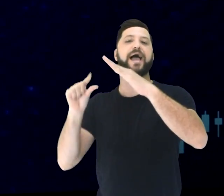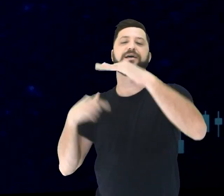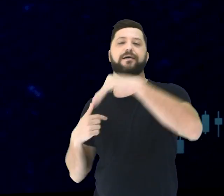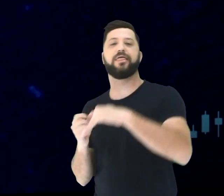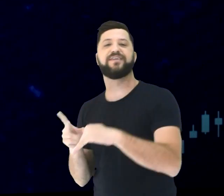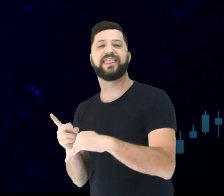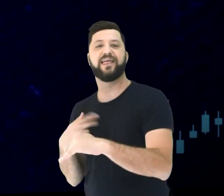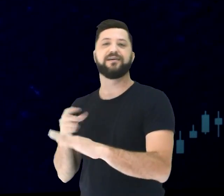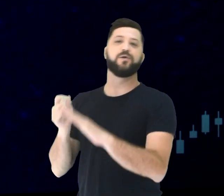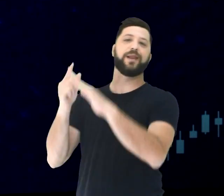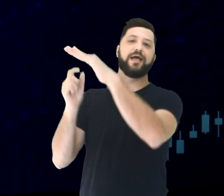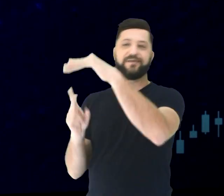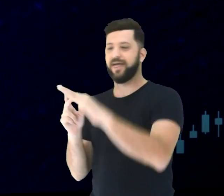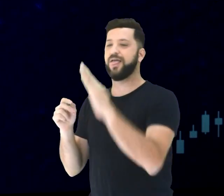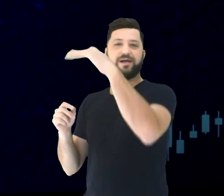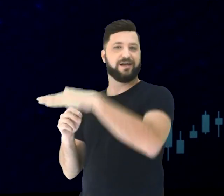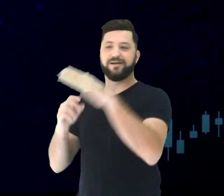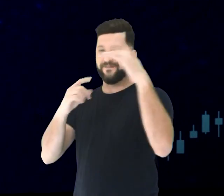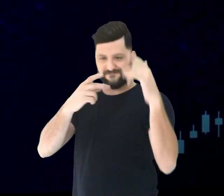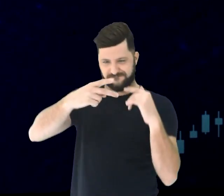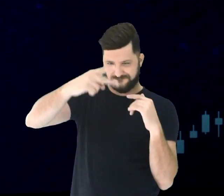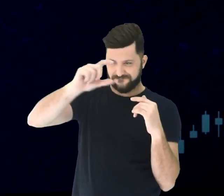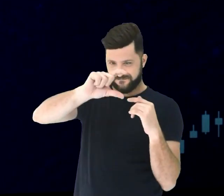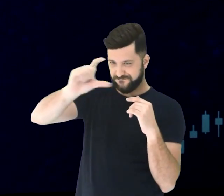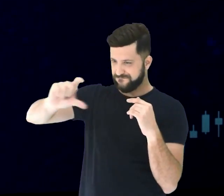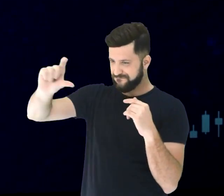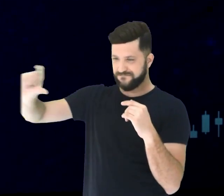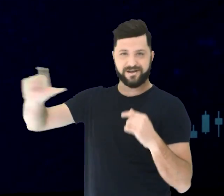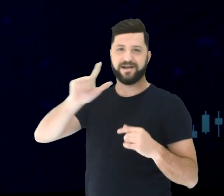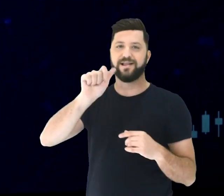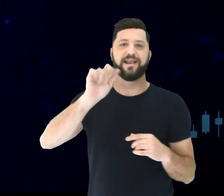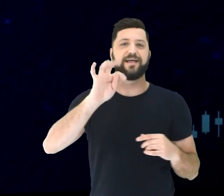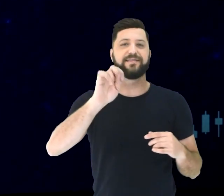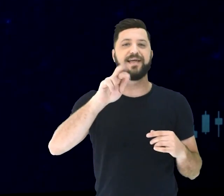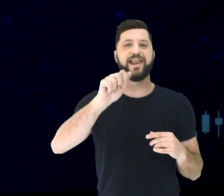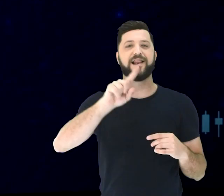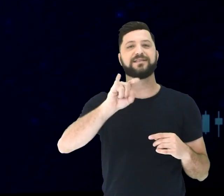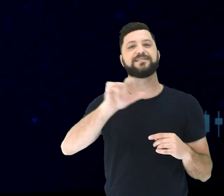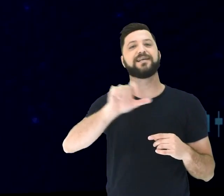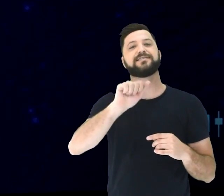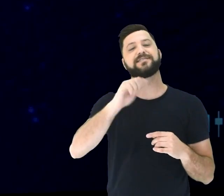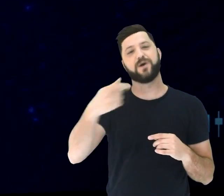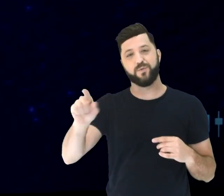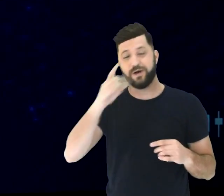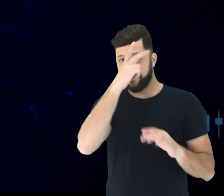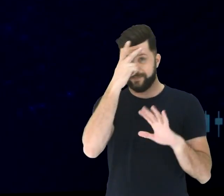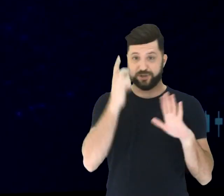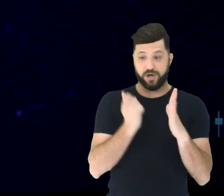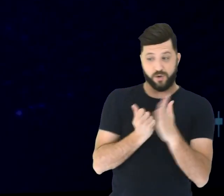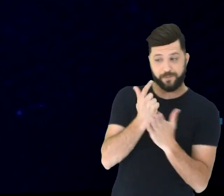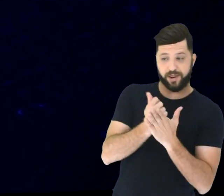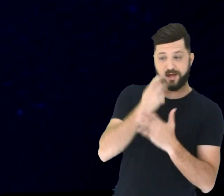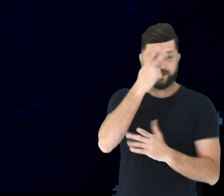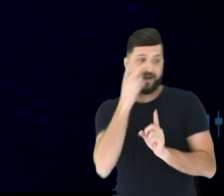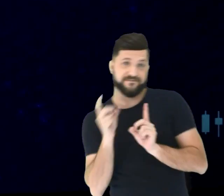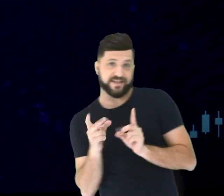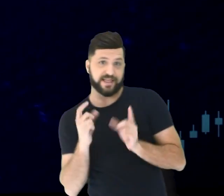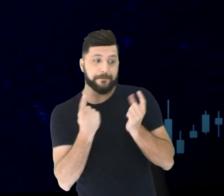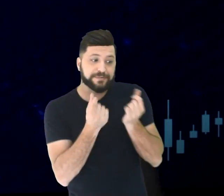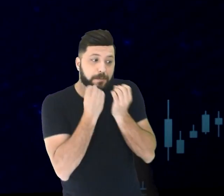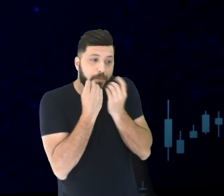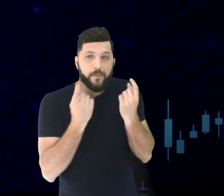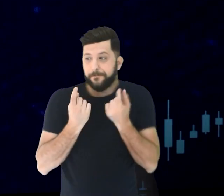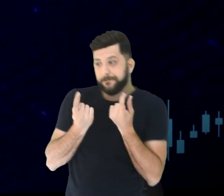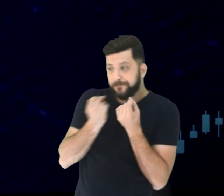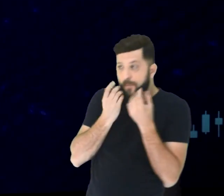caixote ou naquele tempo expandido ou não triângulo Isso é uma lateralização é um mercado onde os Players que atuam nas duas pontas acham que é um preço interessante